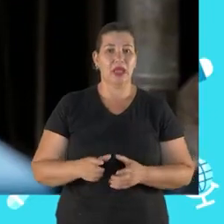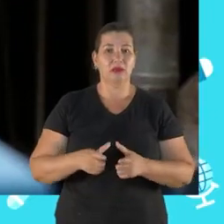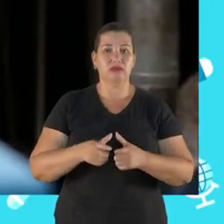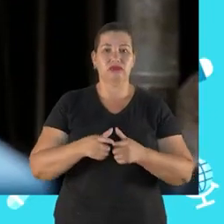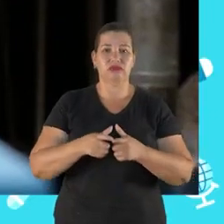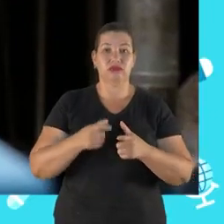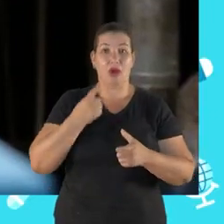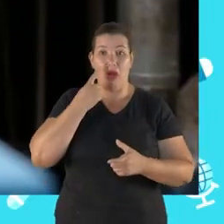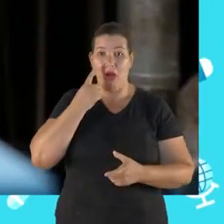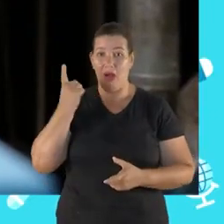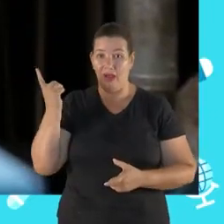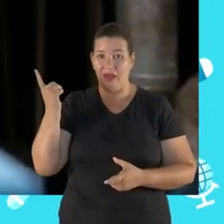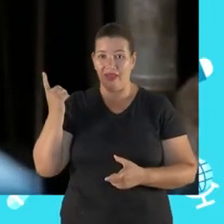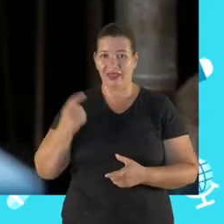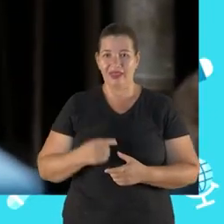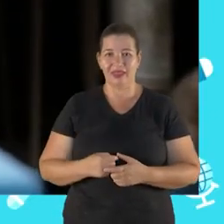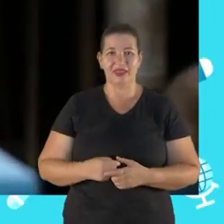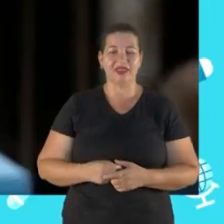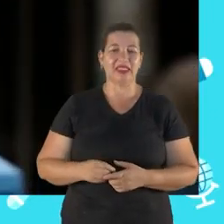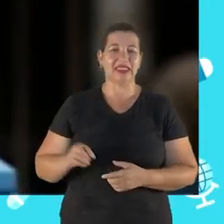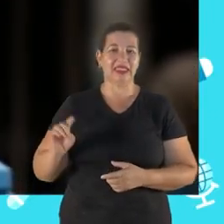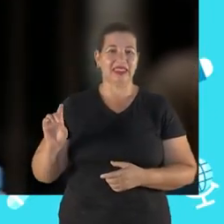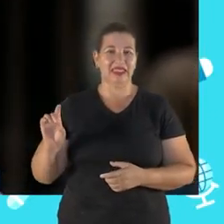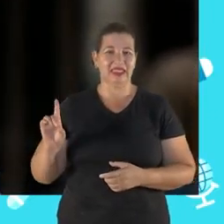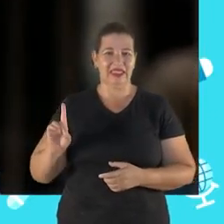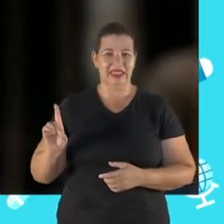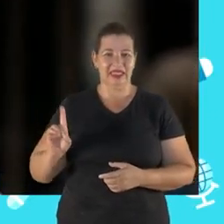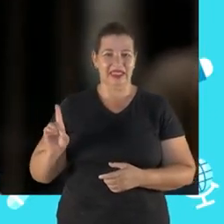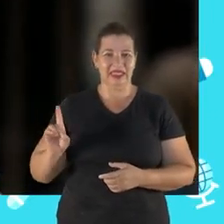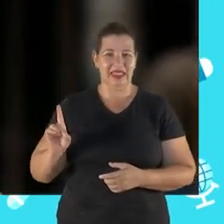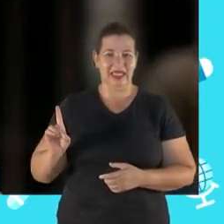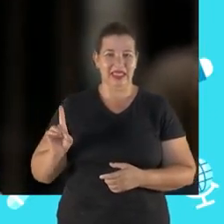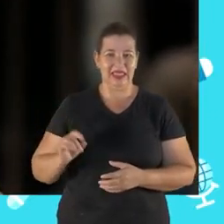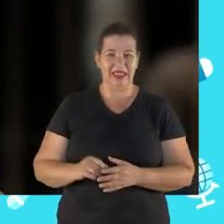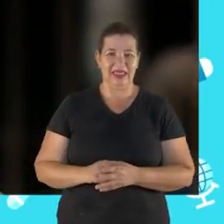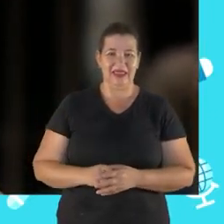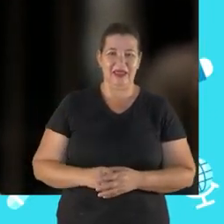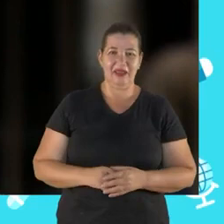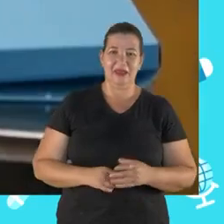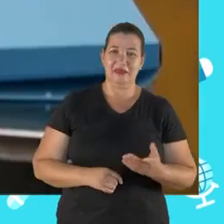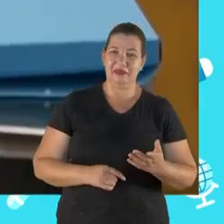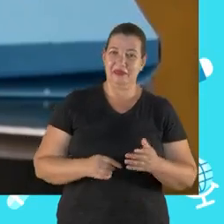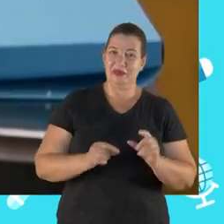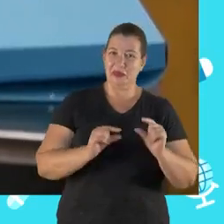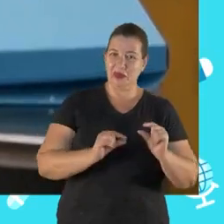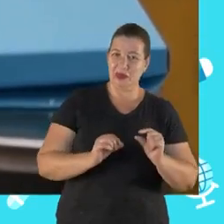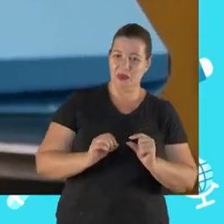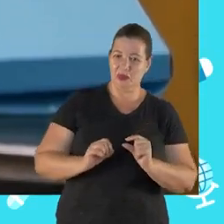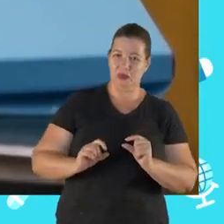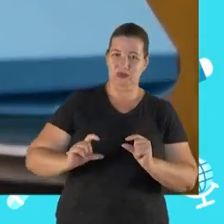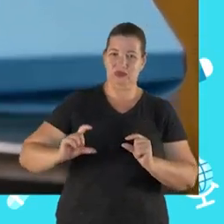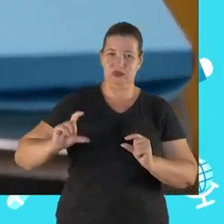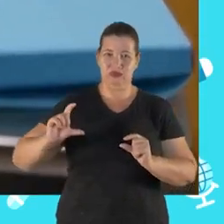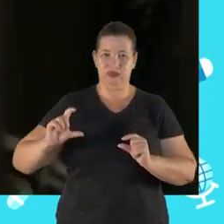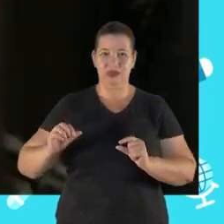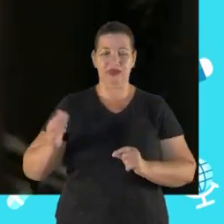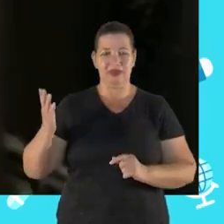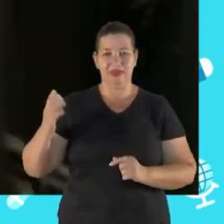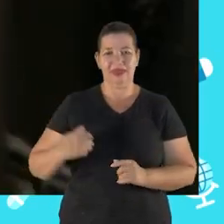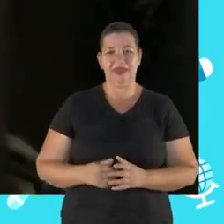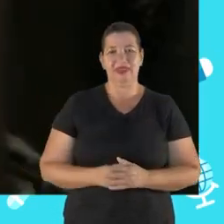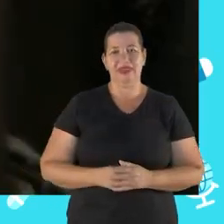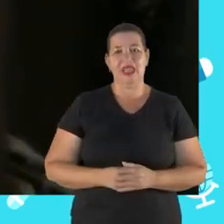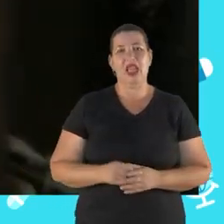de quanto o poliestireno cresce, olha só essa pecinha do lado direito, como era original e como ela ficou depois de passar pela máquina.